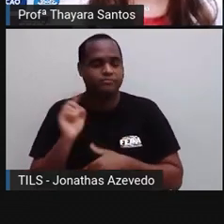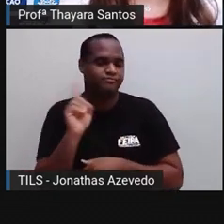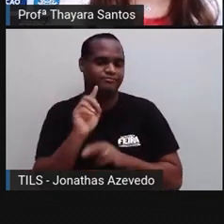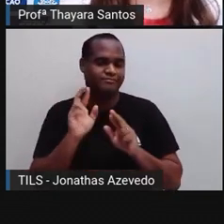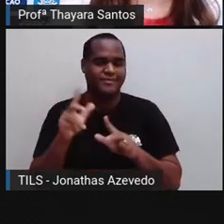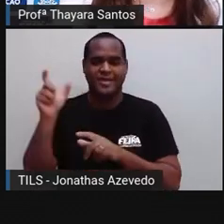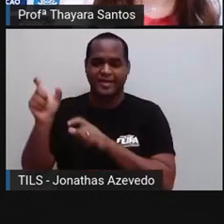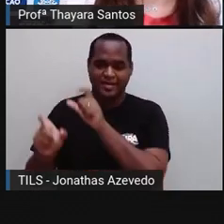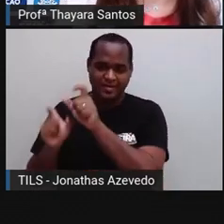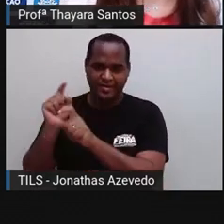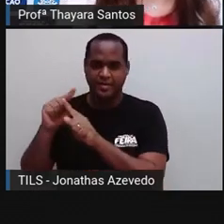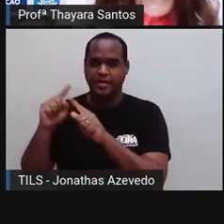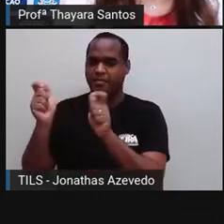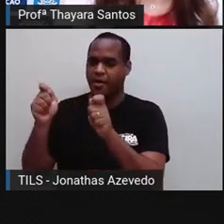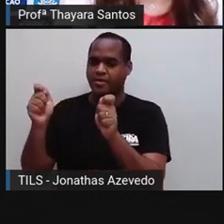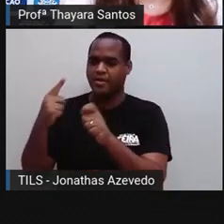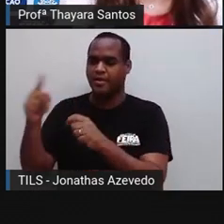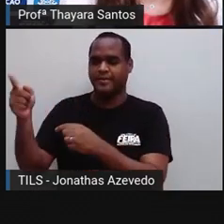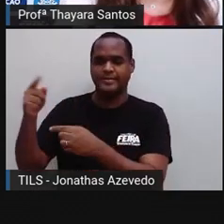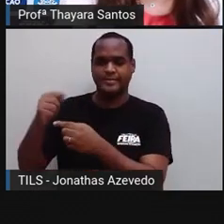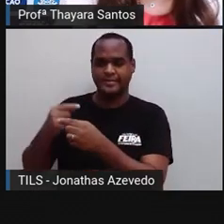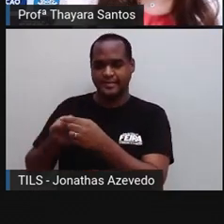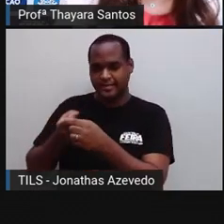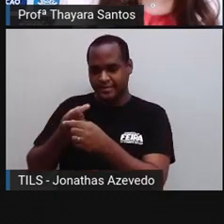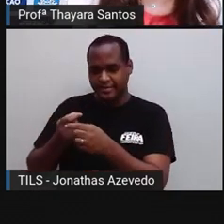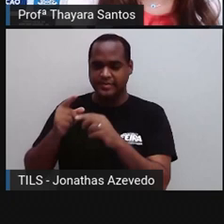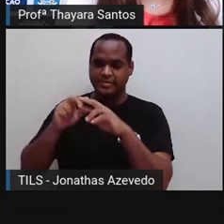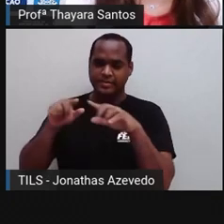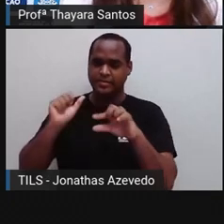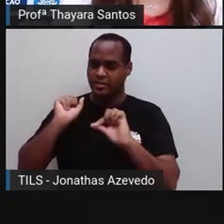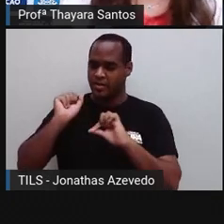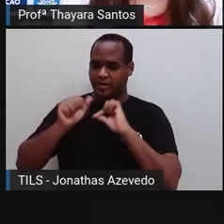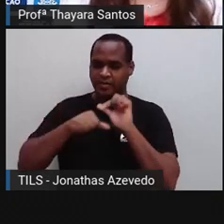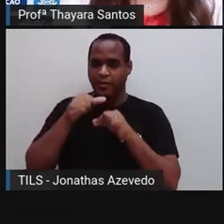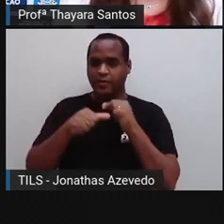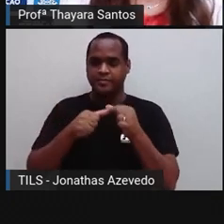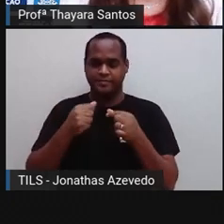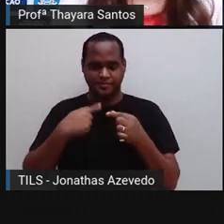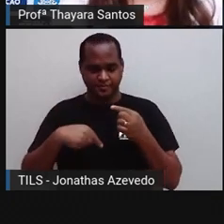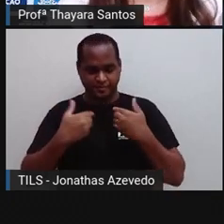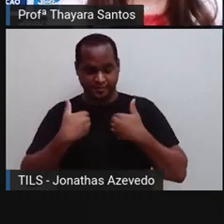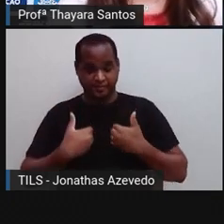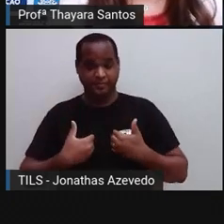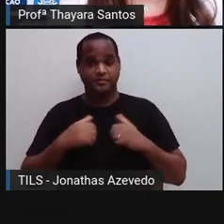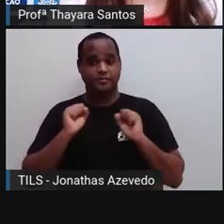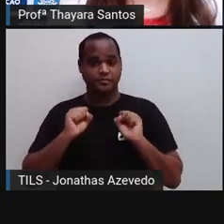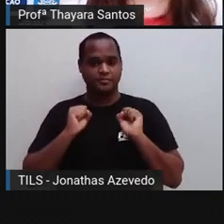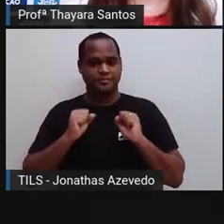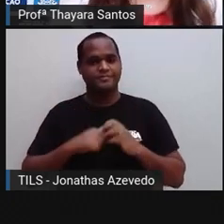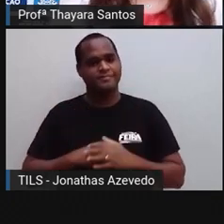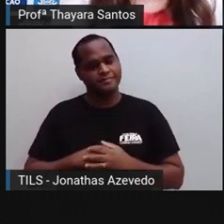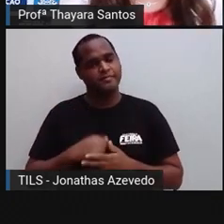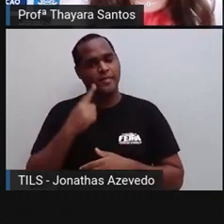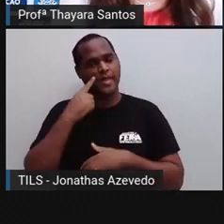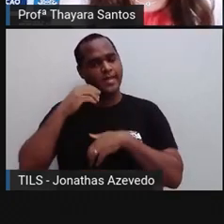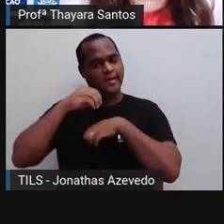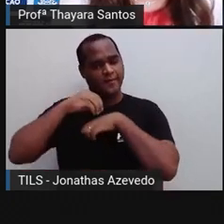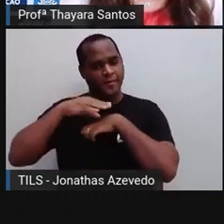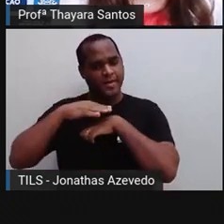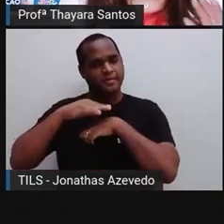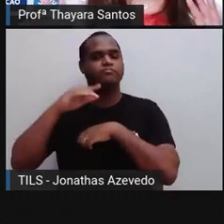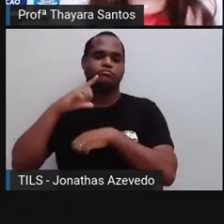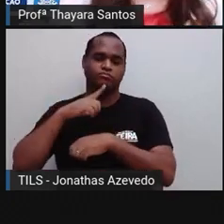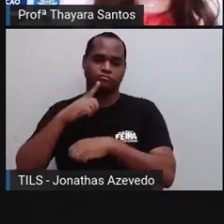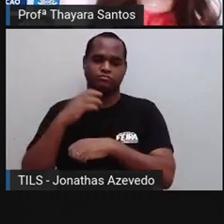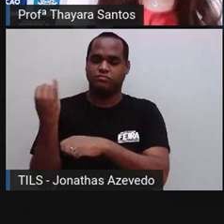atuar sobre um ou mais de seus sistemas, produzindo alterações em seu funcionamento. Então, a gente já tem uma informação aí sobre essas